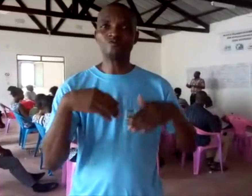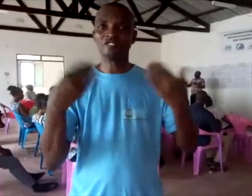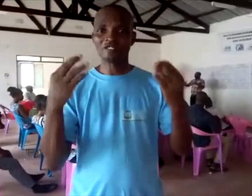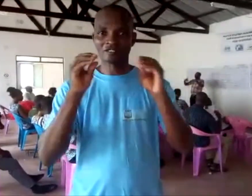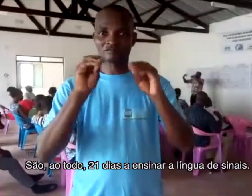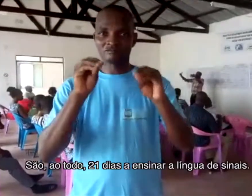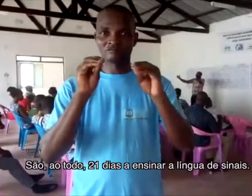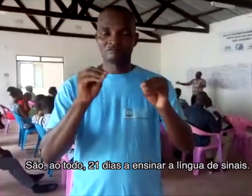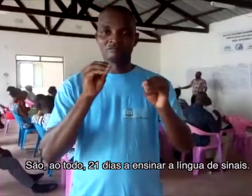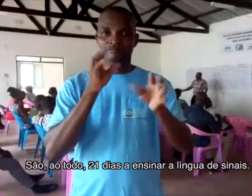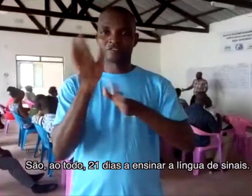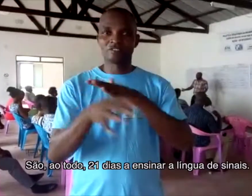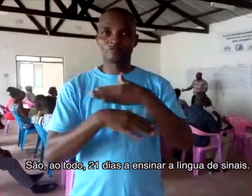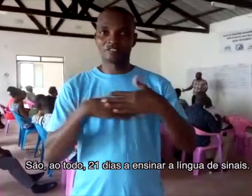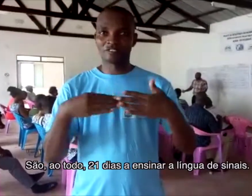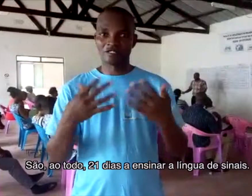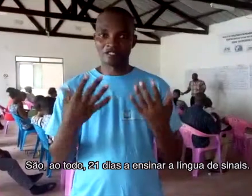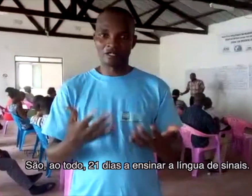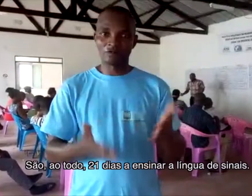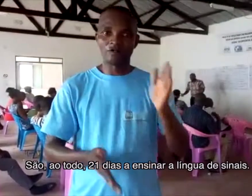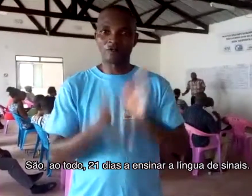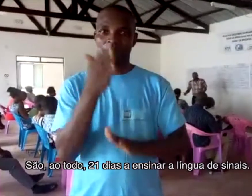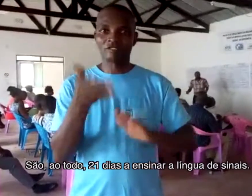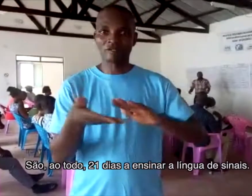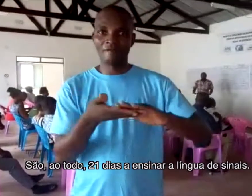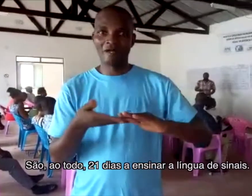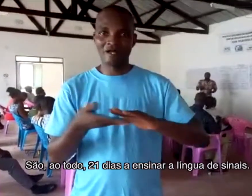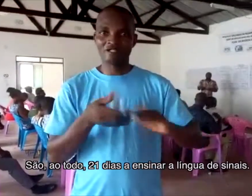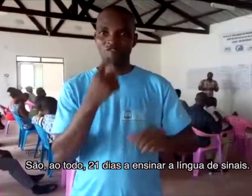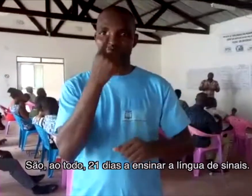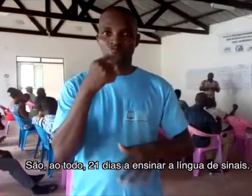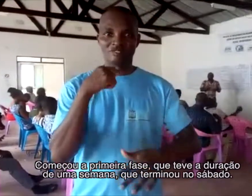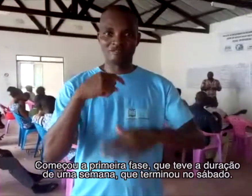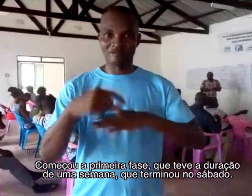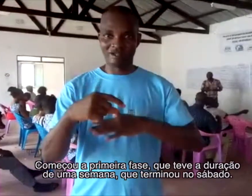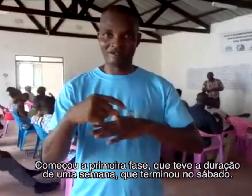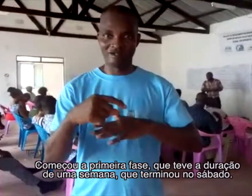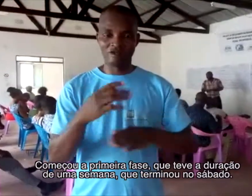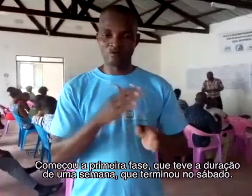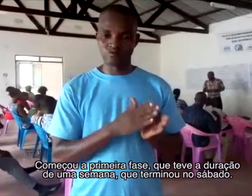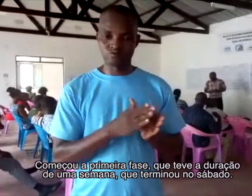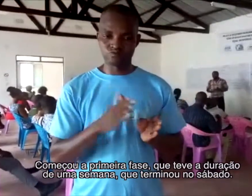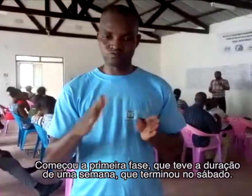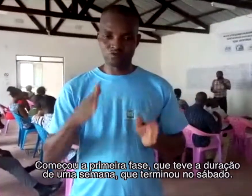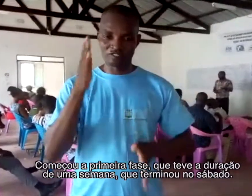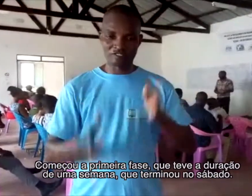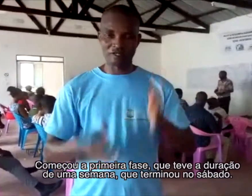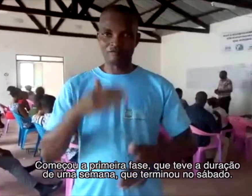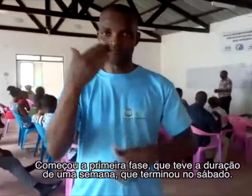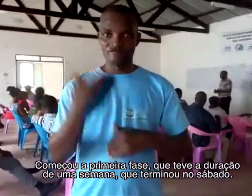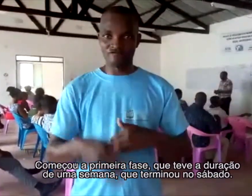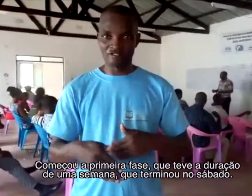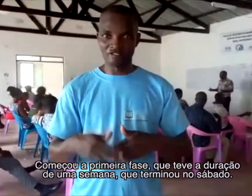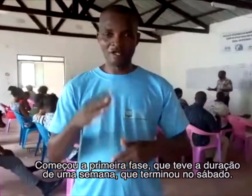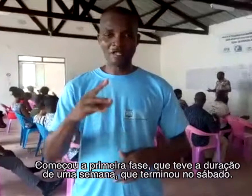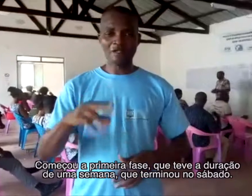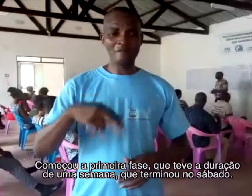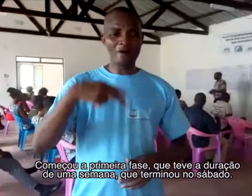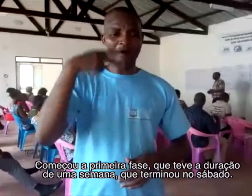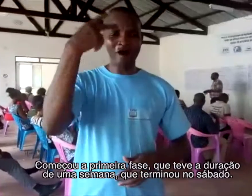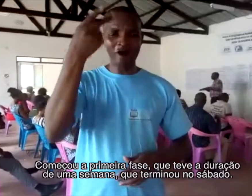São ao todo 21 dias a ensinar língua de sinais. Começou a primeira fase, que teve a duração de uma